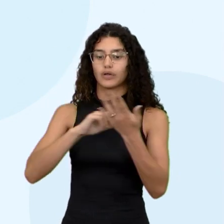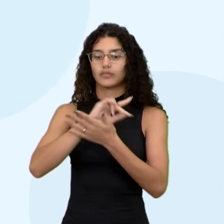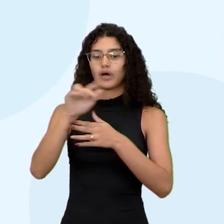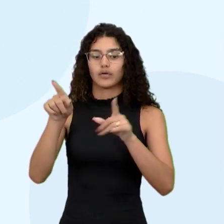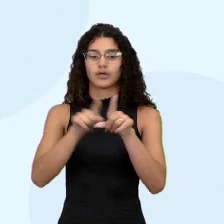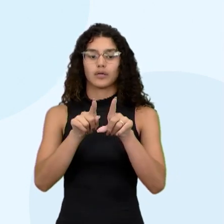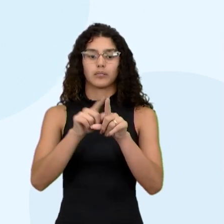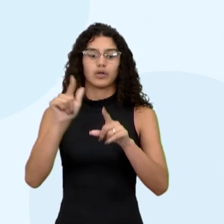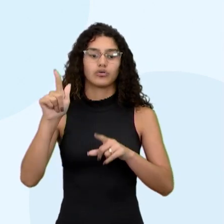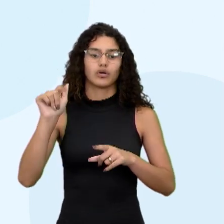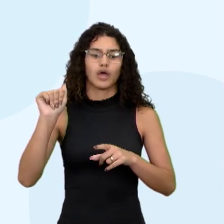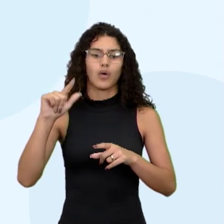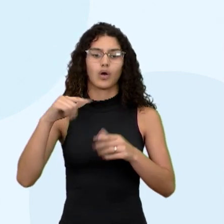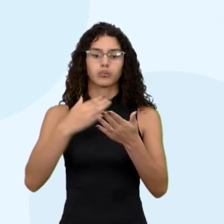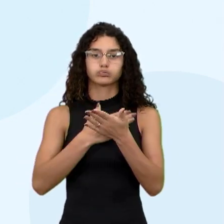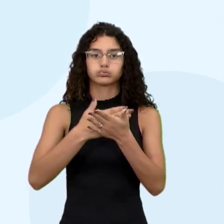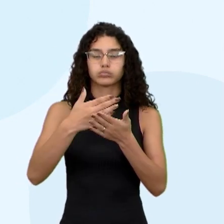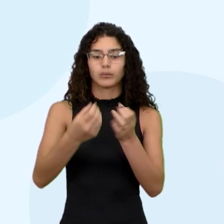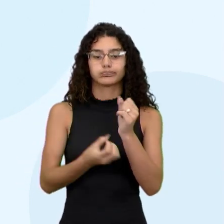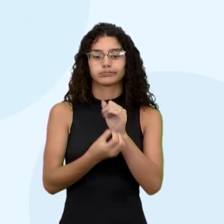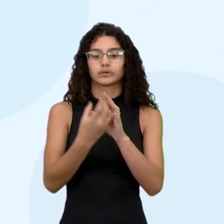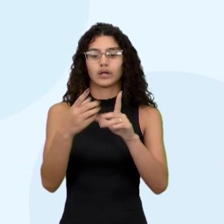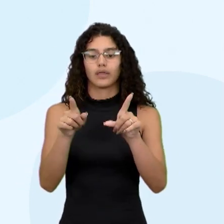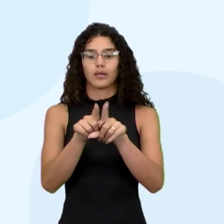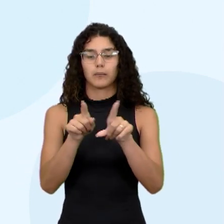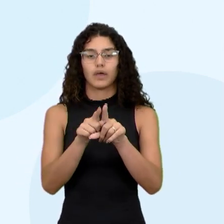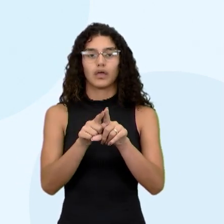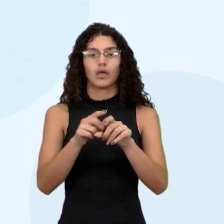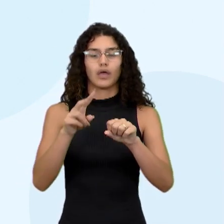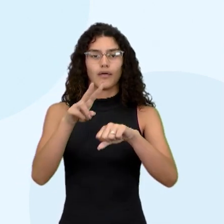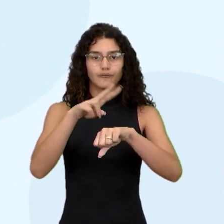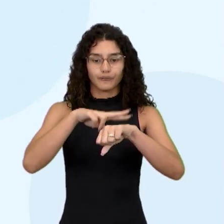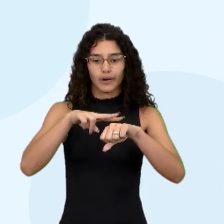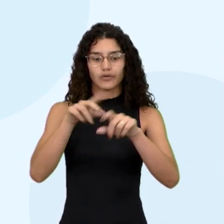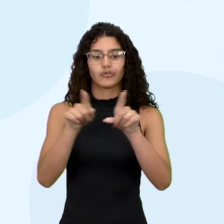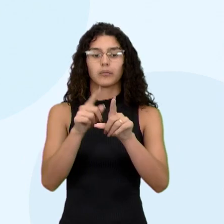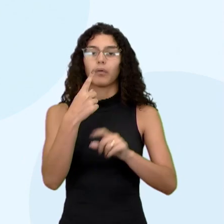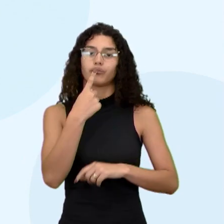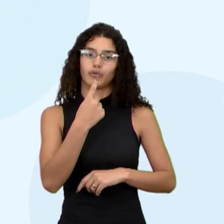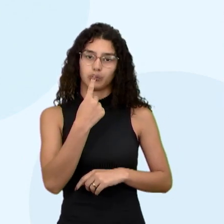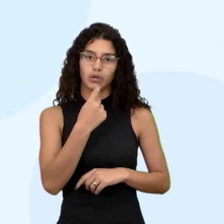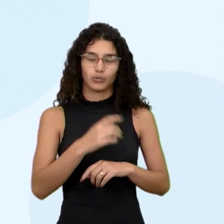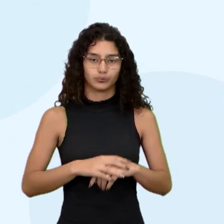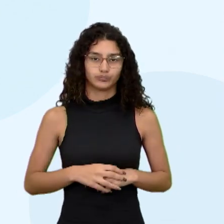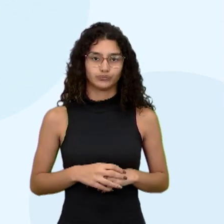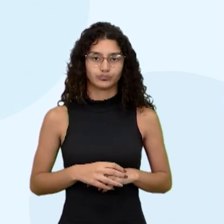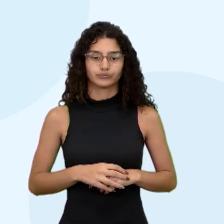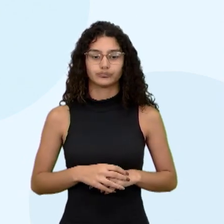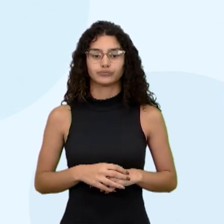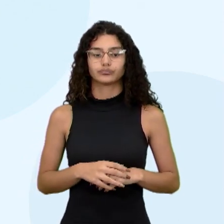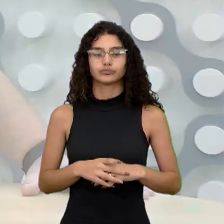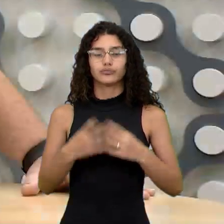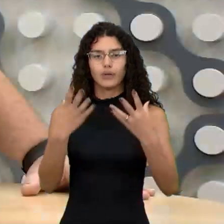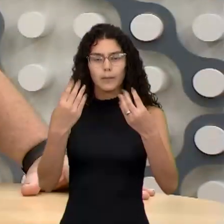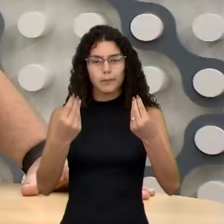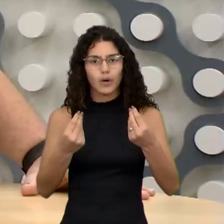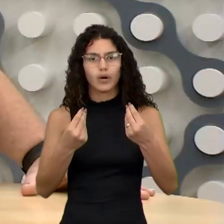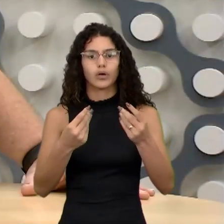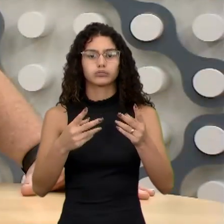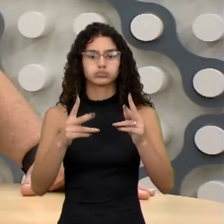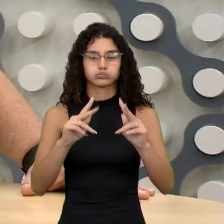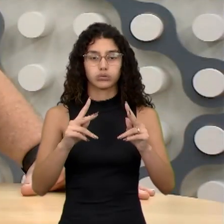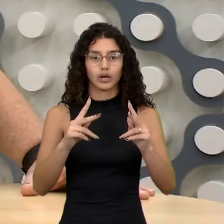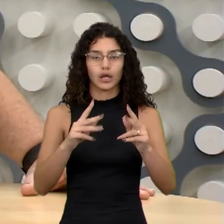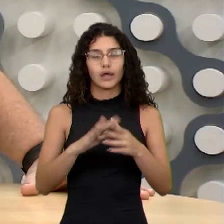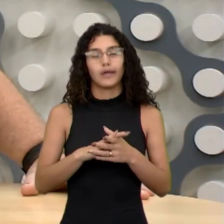algas começaram a aparecer, incluindo algas verdes e vermelhas, né? Muitos seres vivos aquáticos,